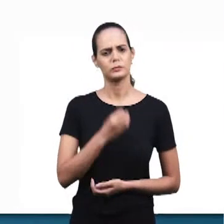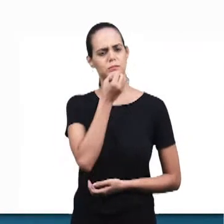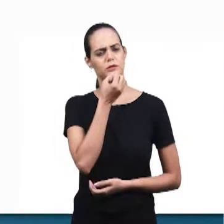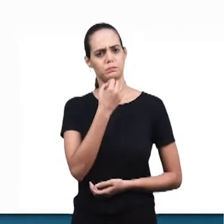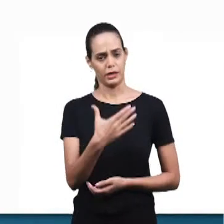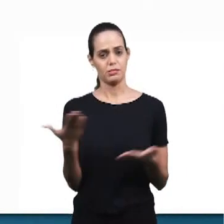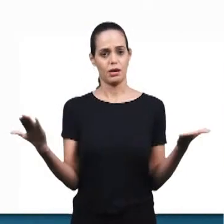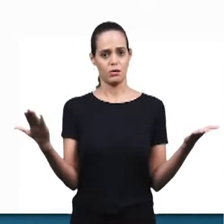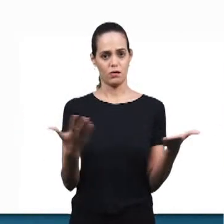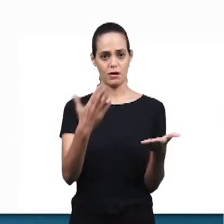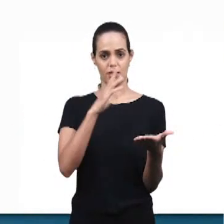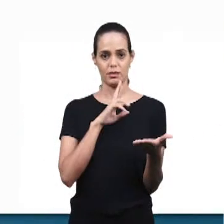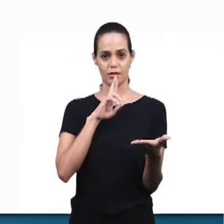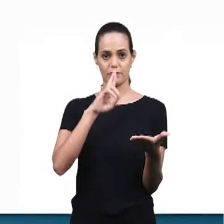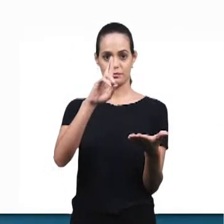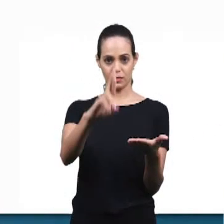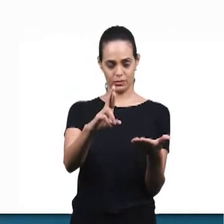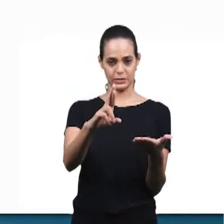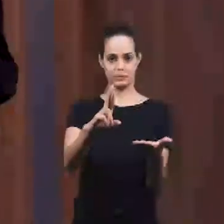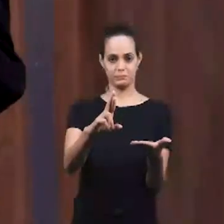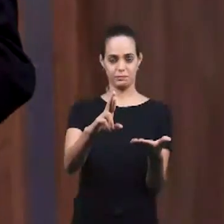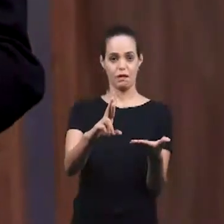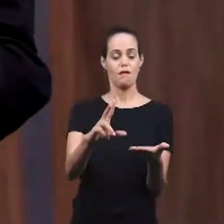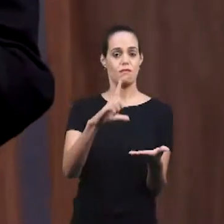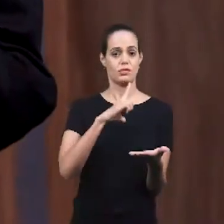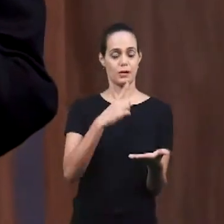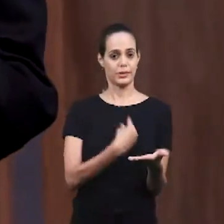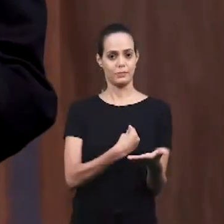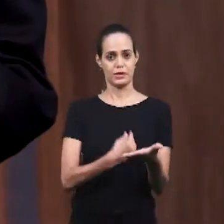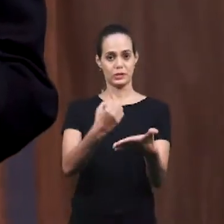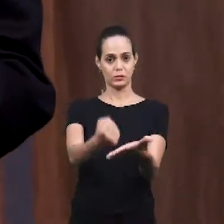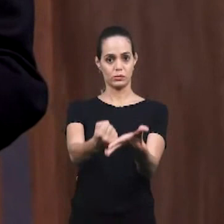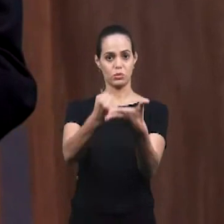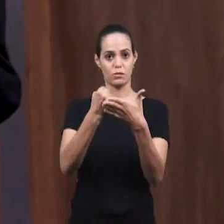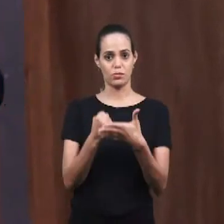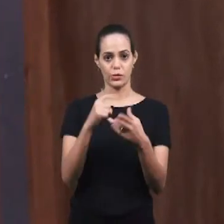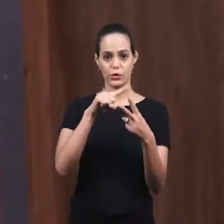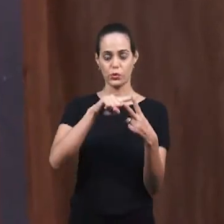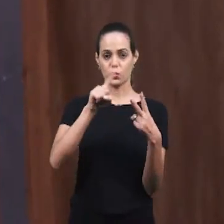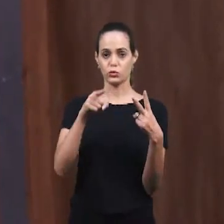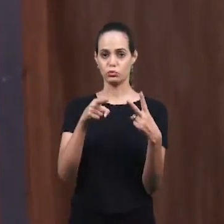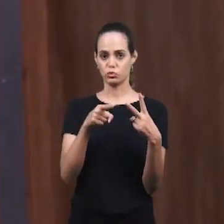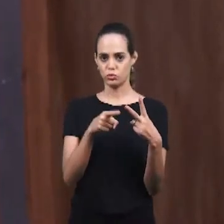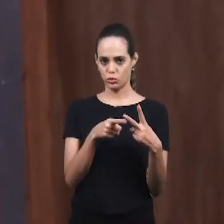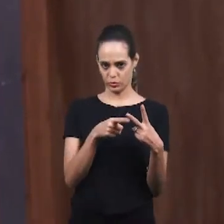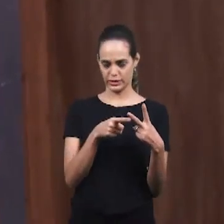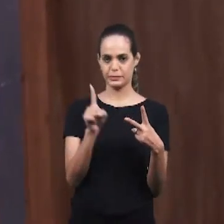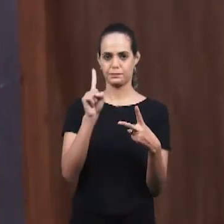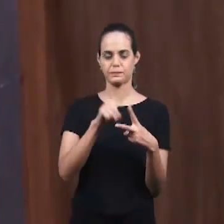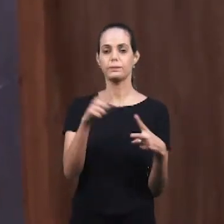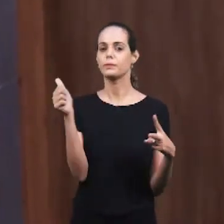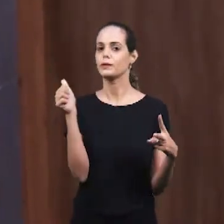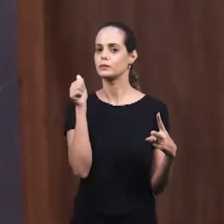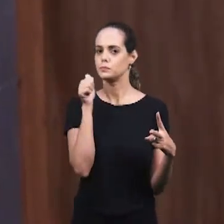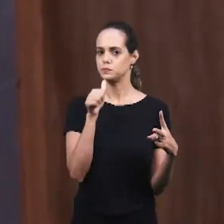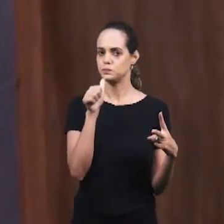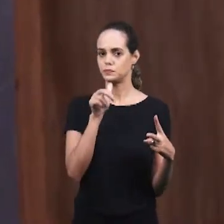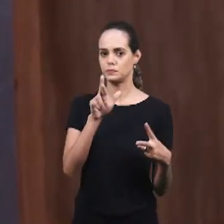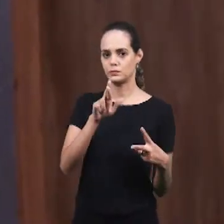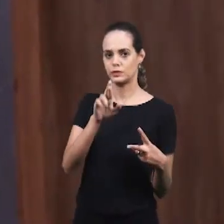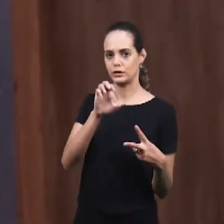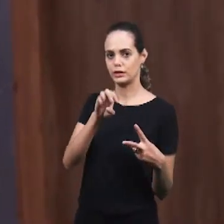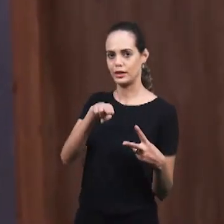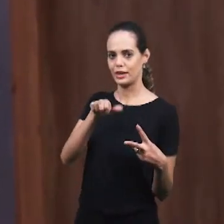bem. Para dar essa resposta, nós contaremos com a participação aqui de 2 irmãos nossos, né? Primeiramente, uma